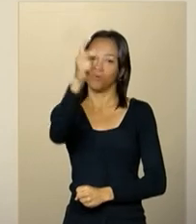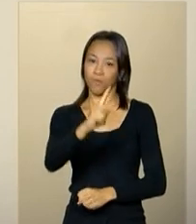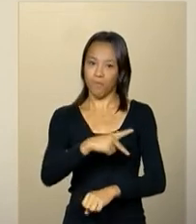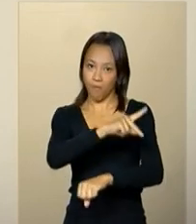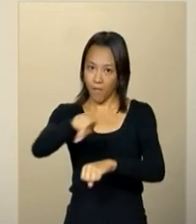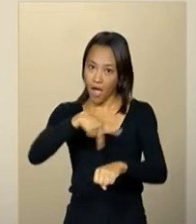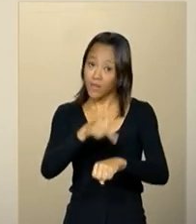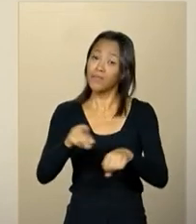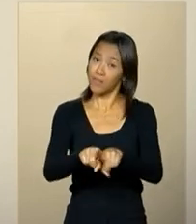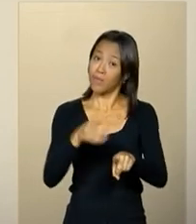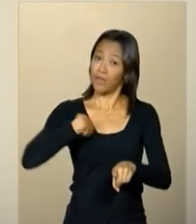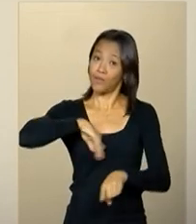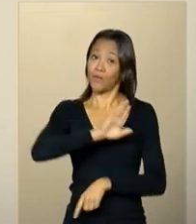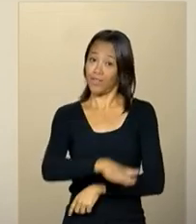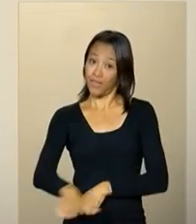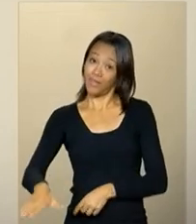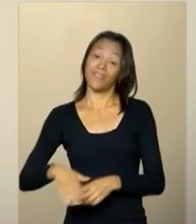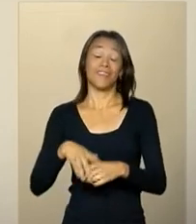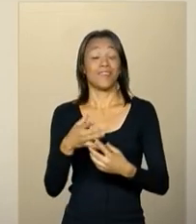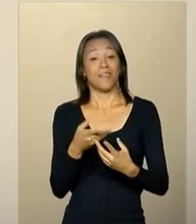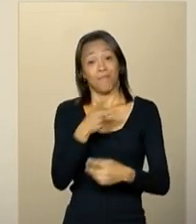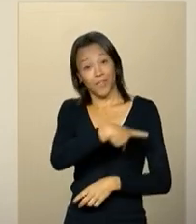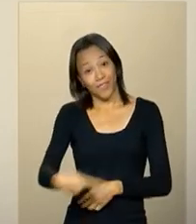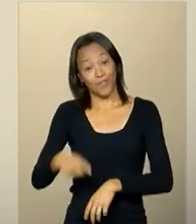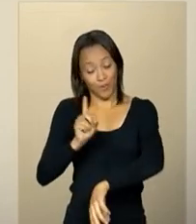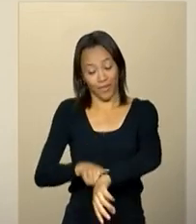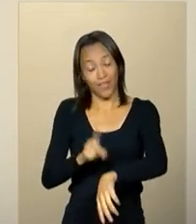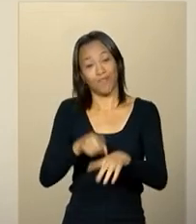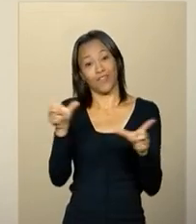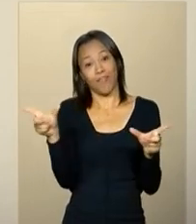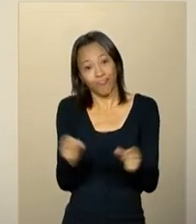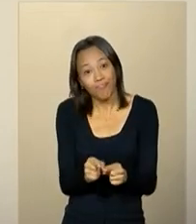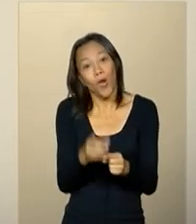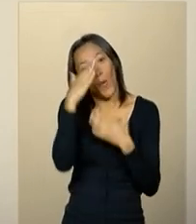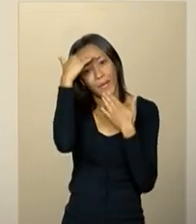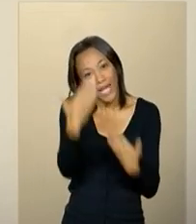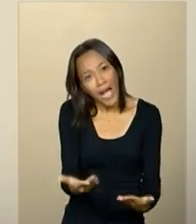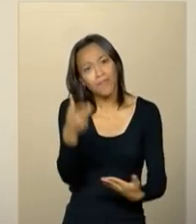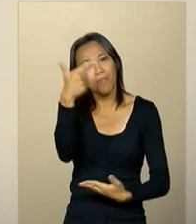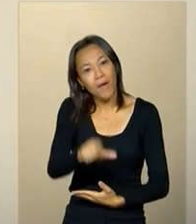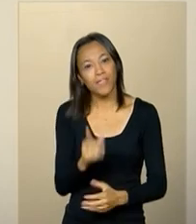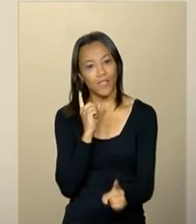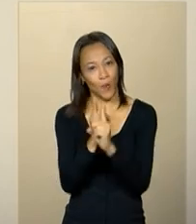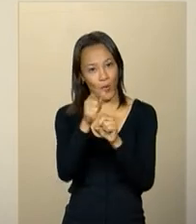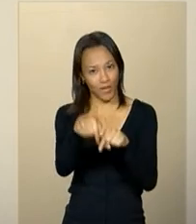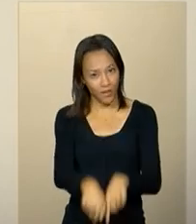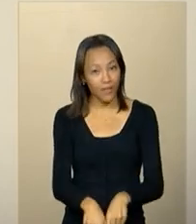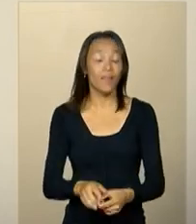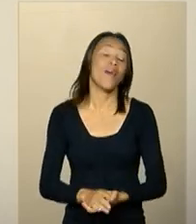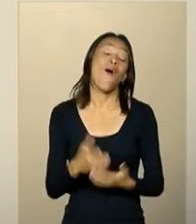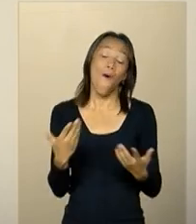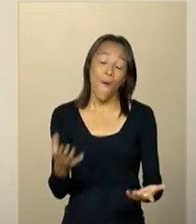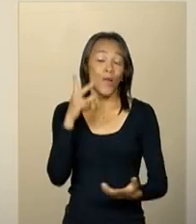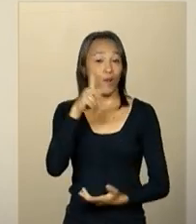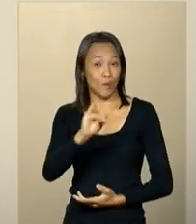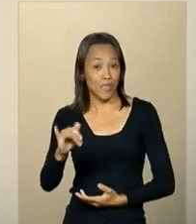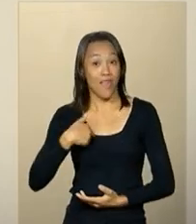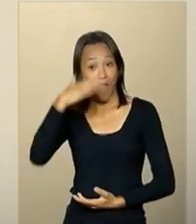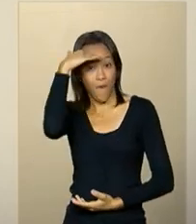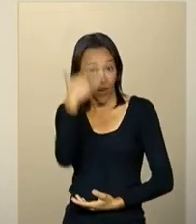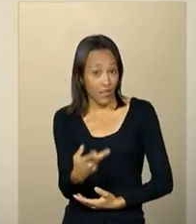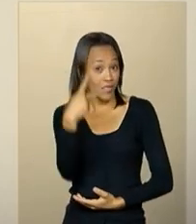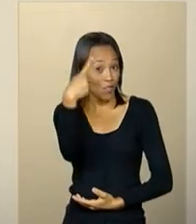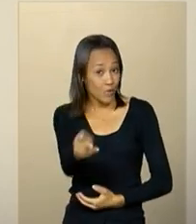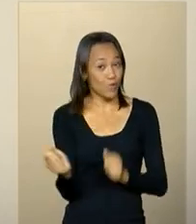país das nossas crianças Infelizmente o nosso tempo hoje chegou o fim obrigado por mais esse café olha Luciano Eu que